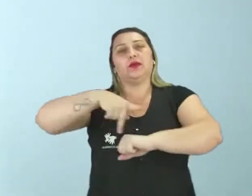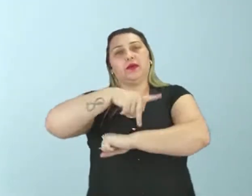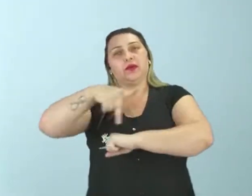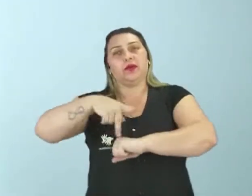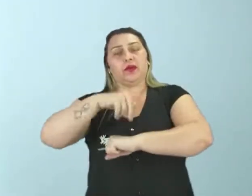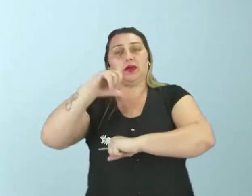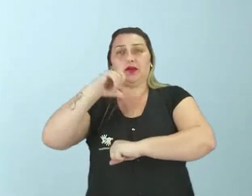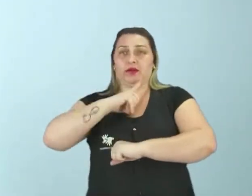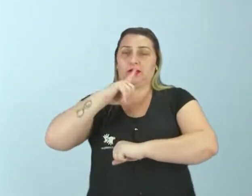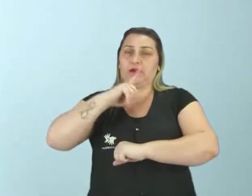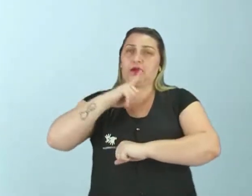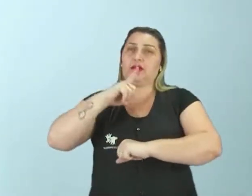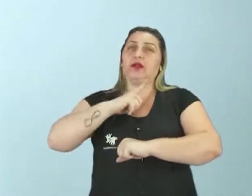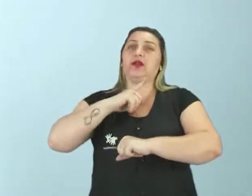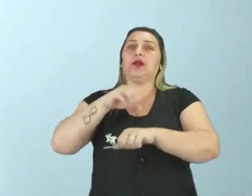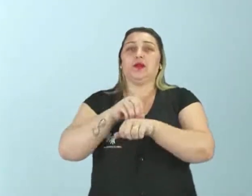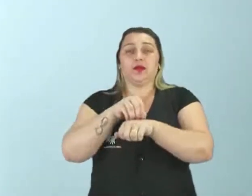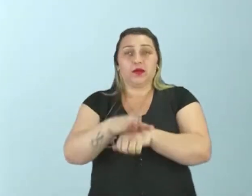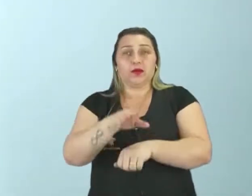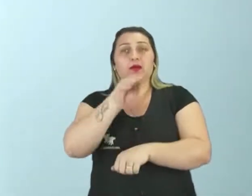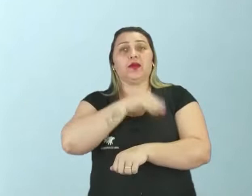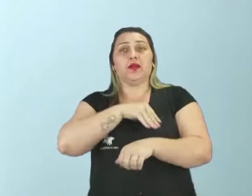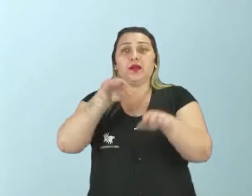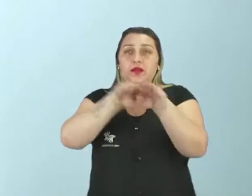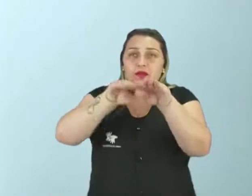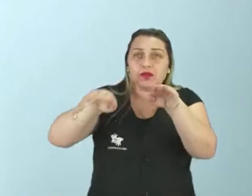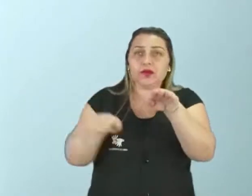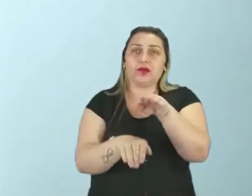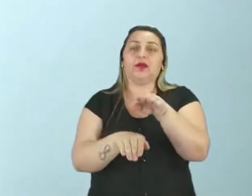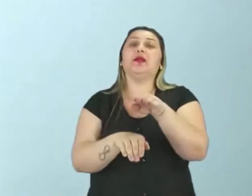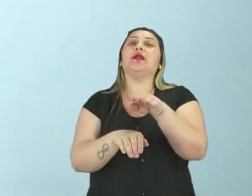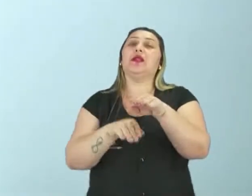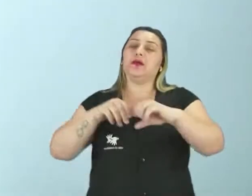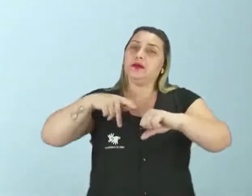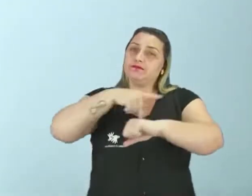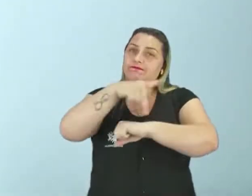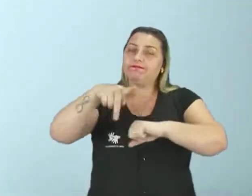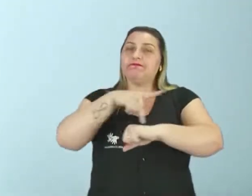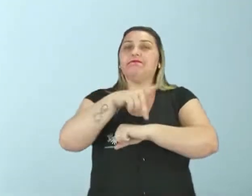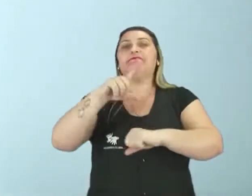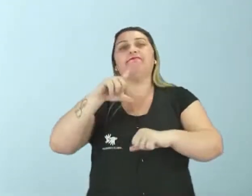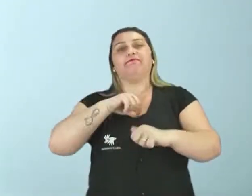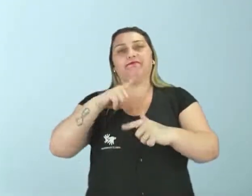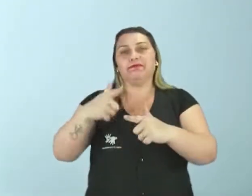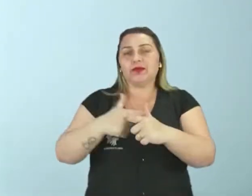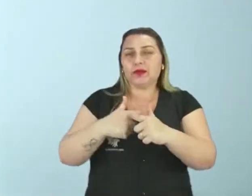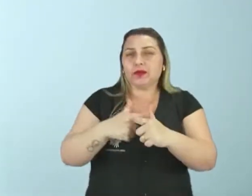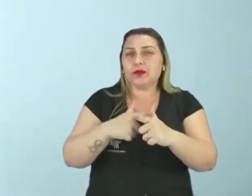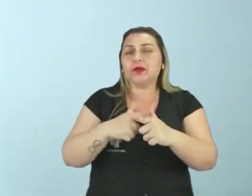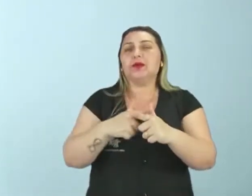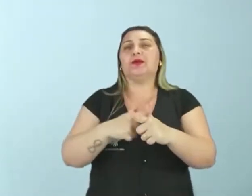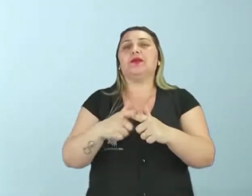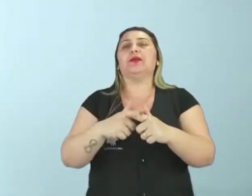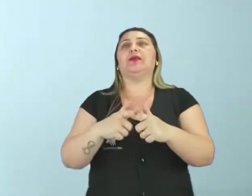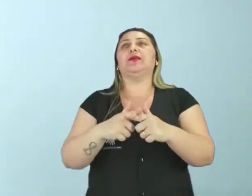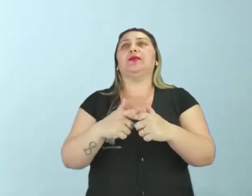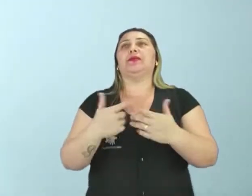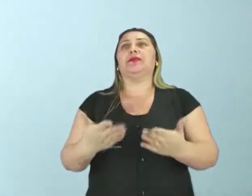que têm uma distribuição de renda desigual vai ser um país que vai ter um índice